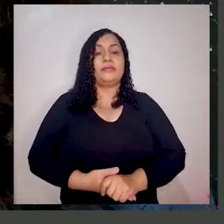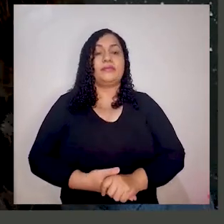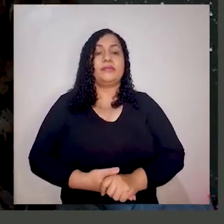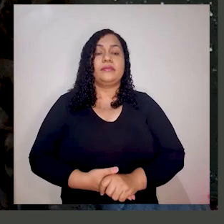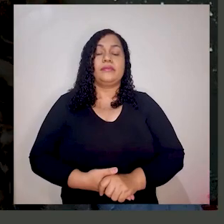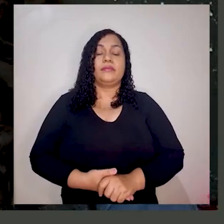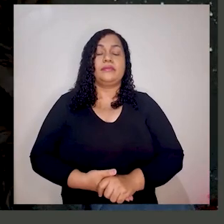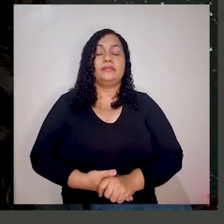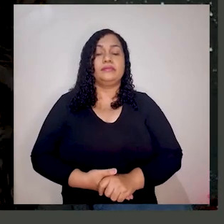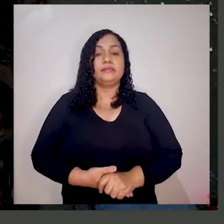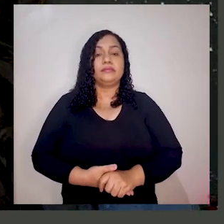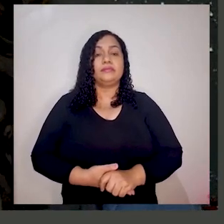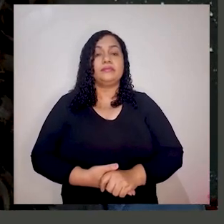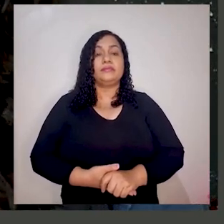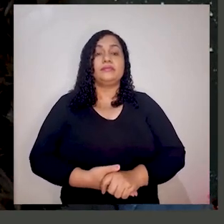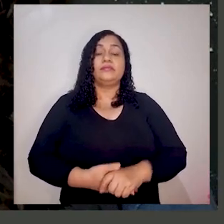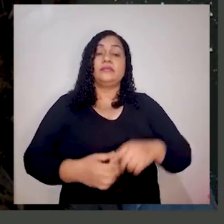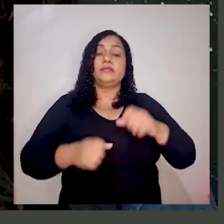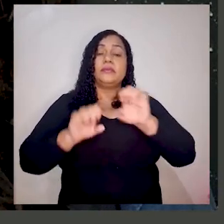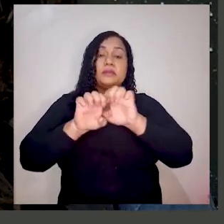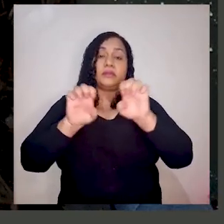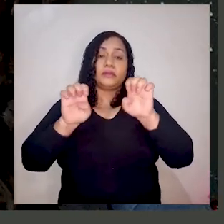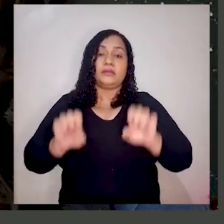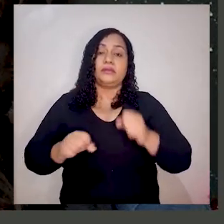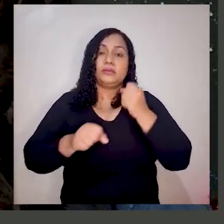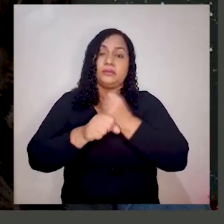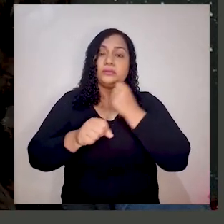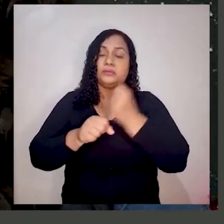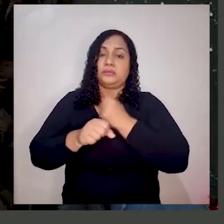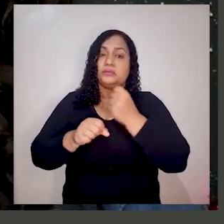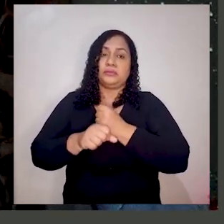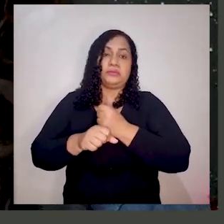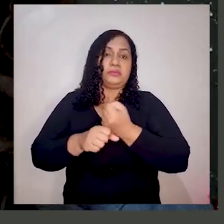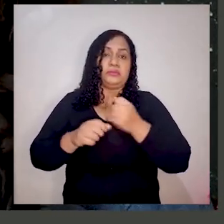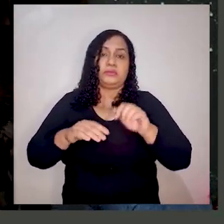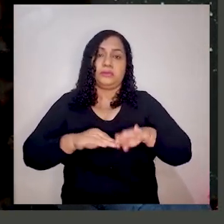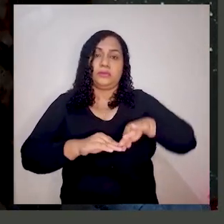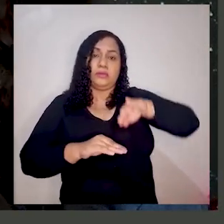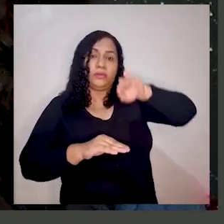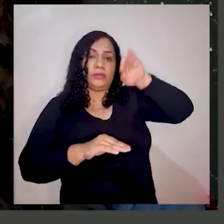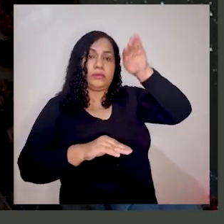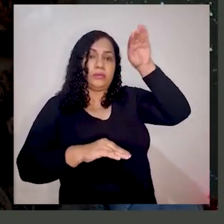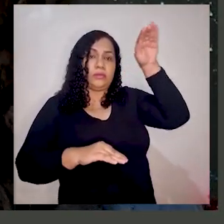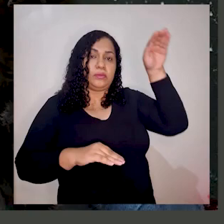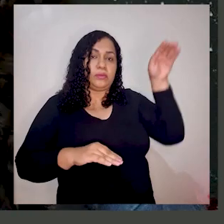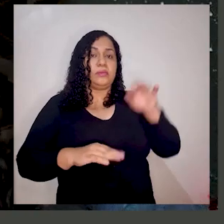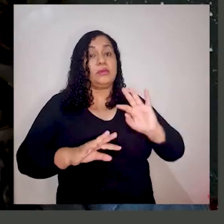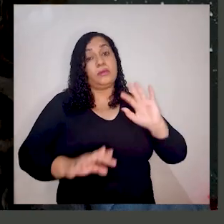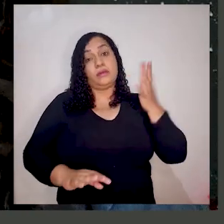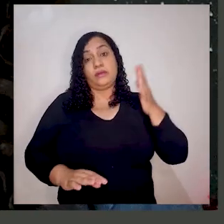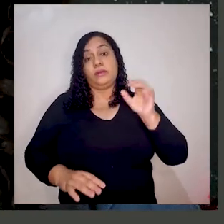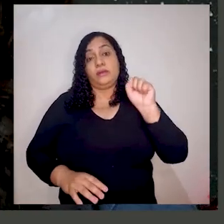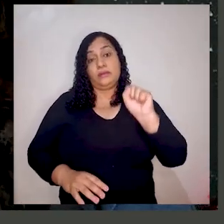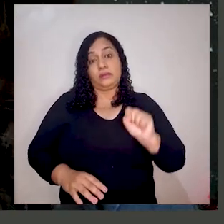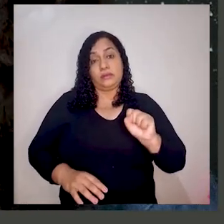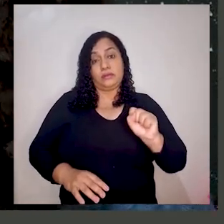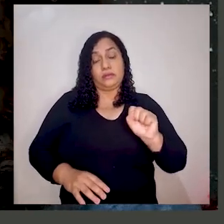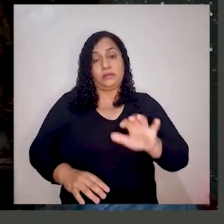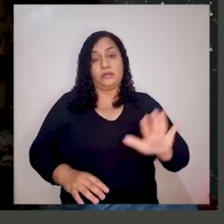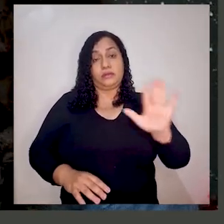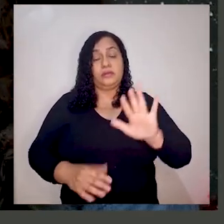lugares maior vulnerabilidade, né, de estrutural, como em morros, como ocorre muito no